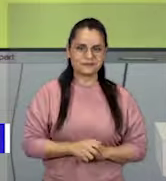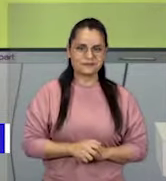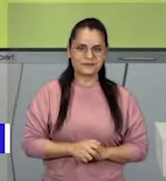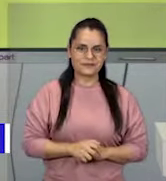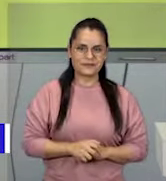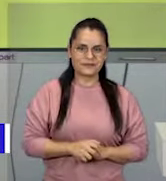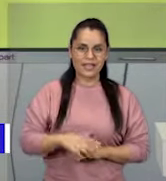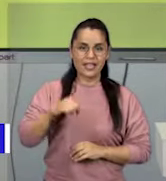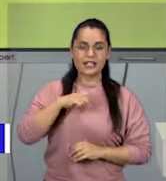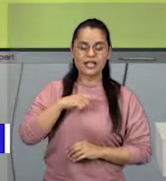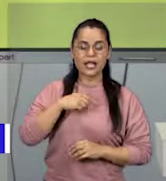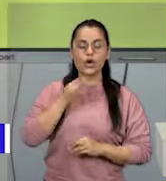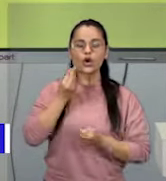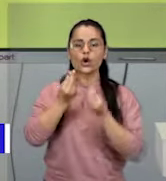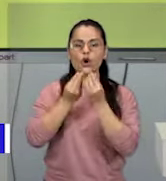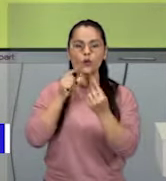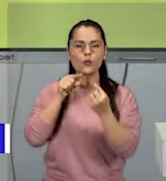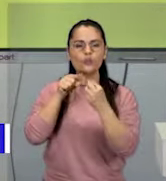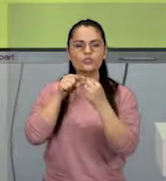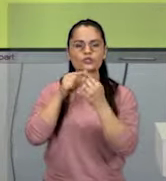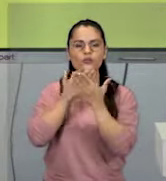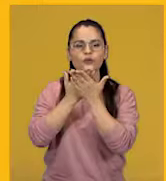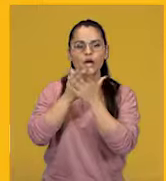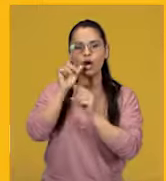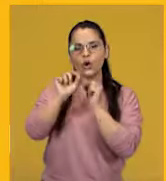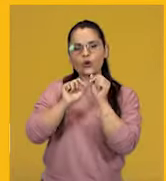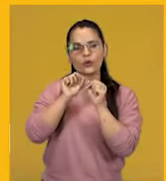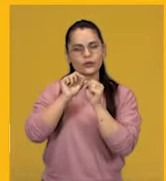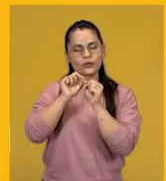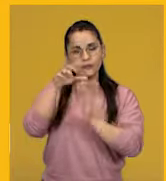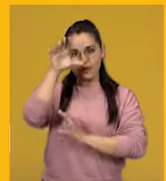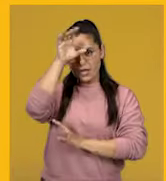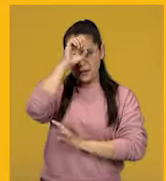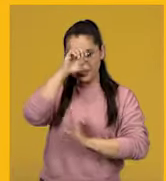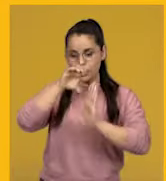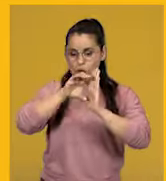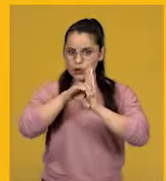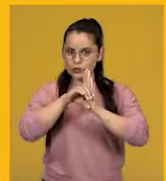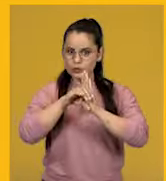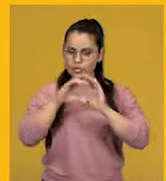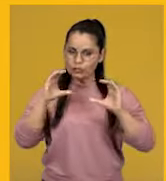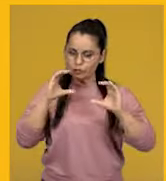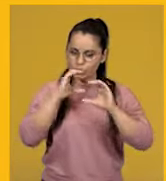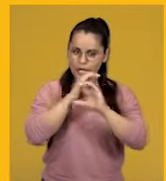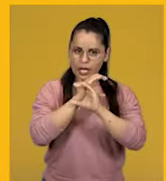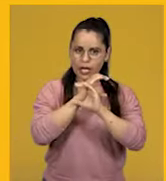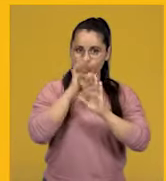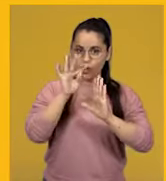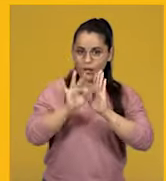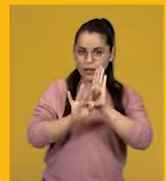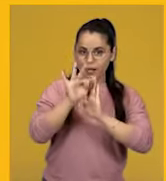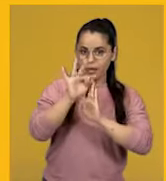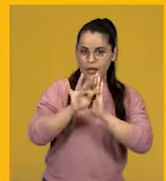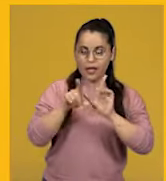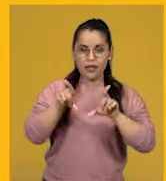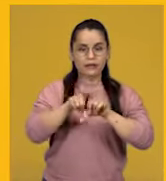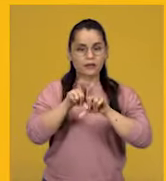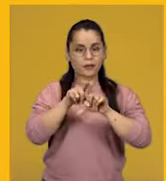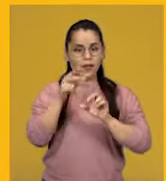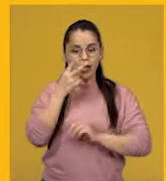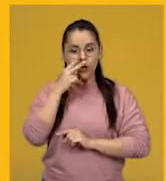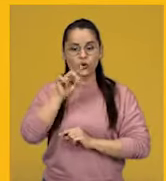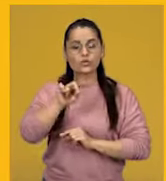nós temos como objetivos da nossas aulas aprender o conceito de calor e temperatura reconhecer